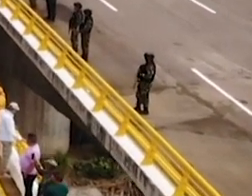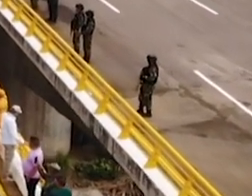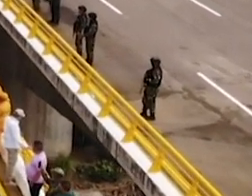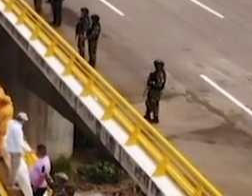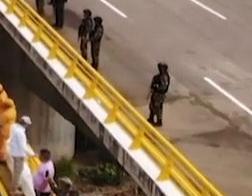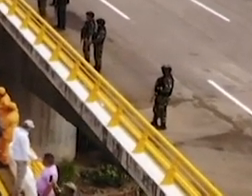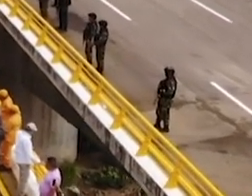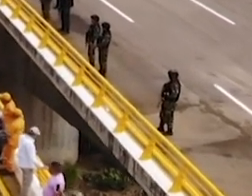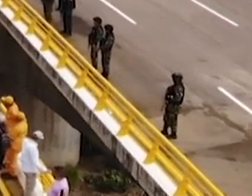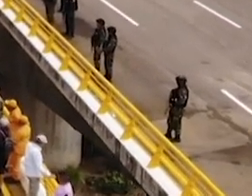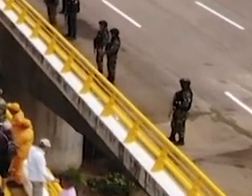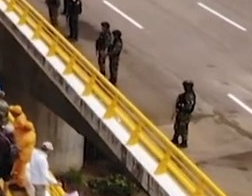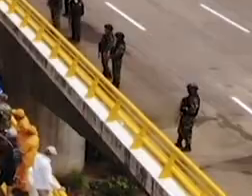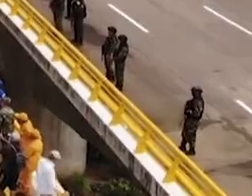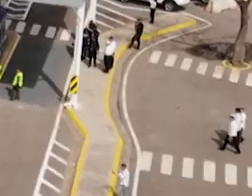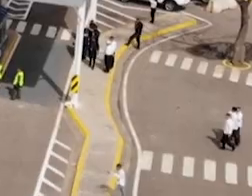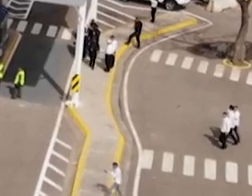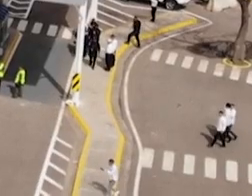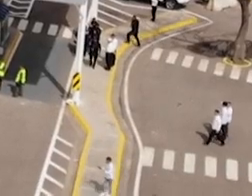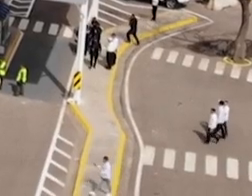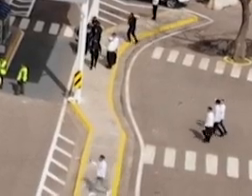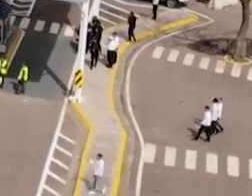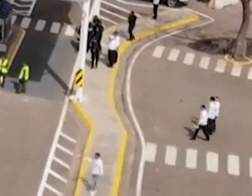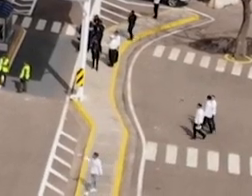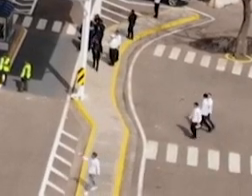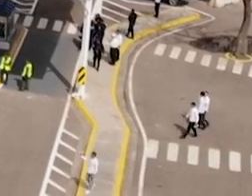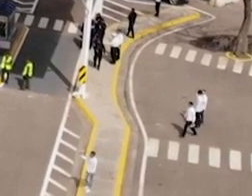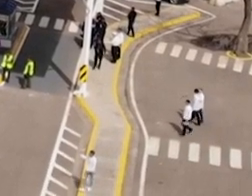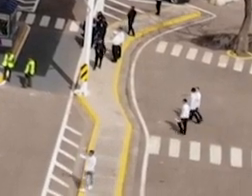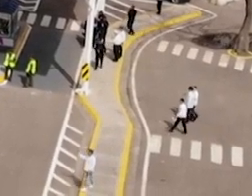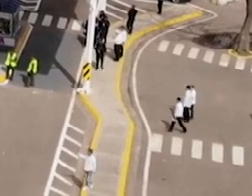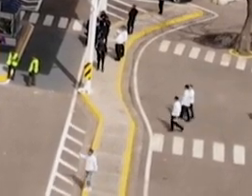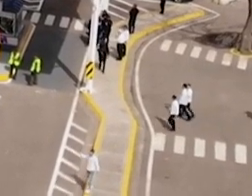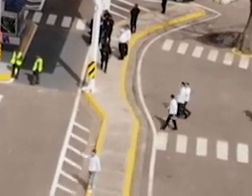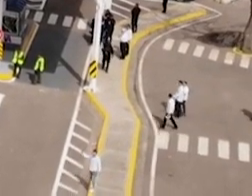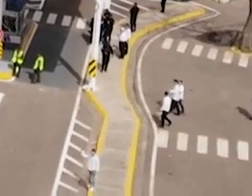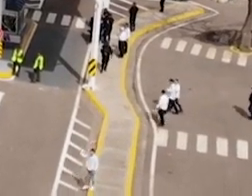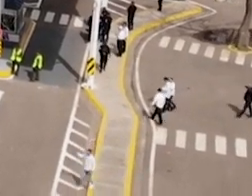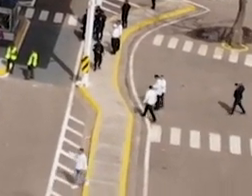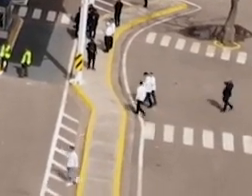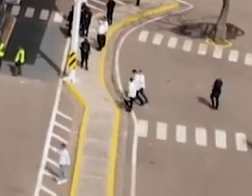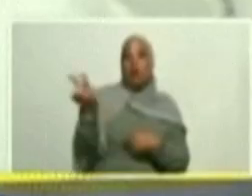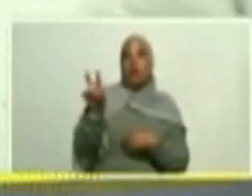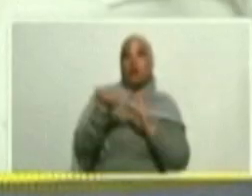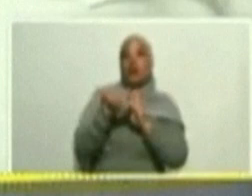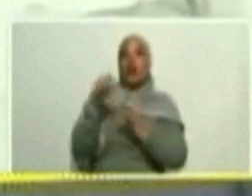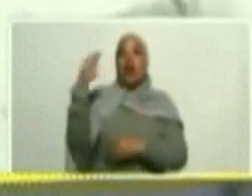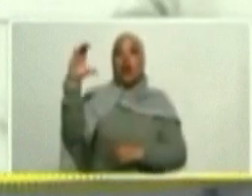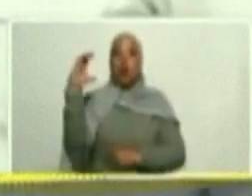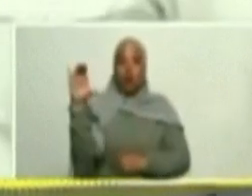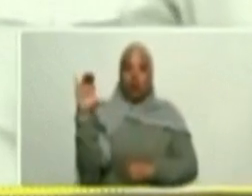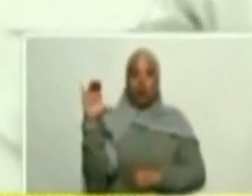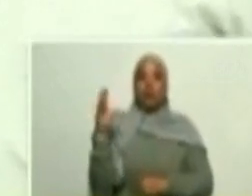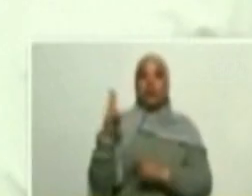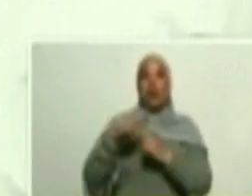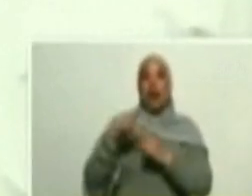das fronteiras com a inauguração da ponte de tenditas que liga a cidade de ureia na Venezuela na Colômbia Maduro e